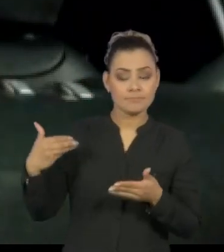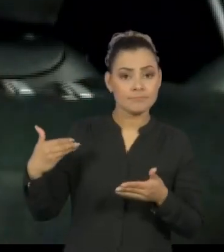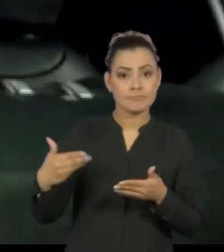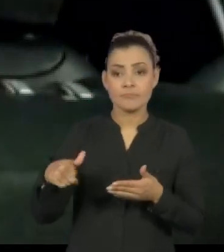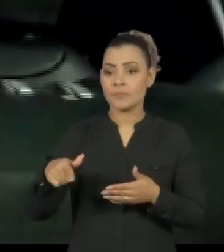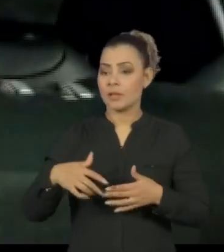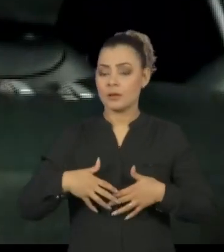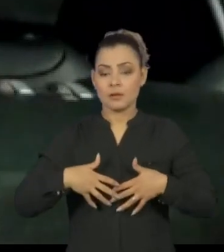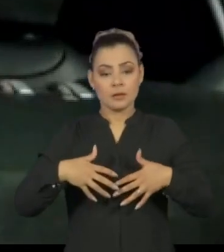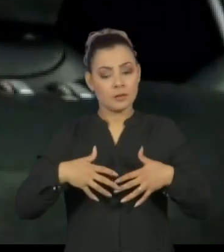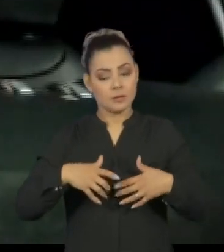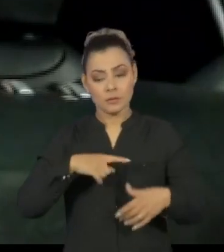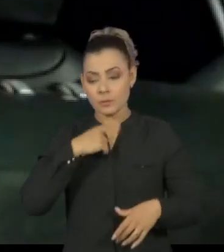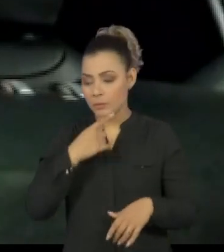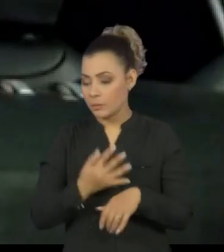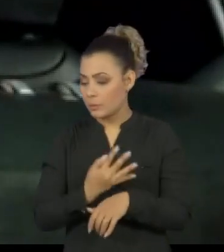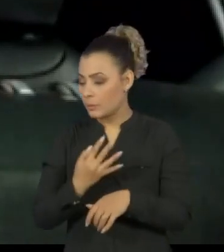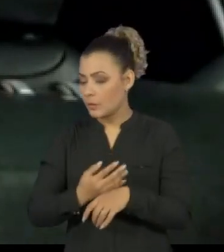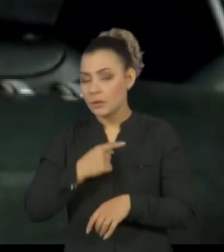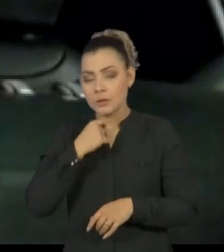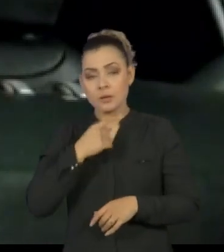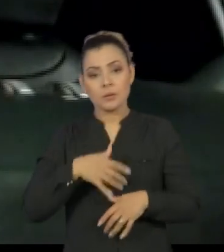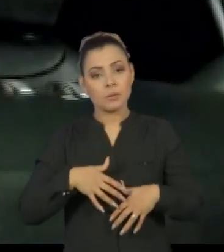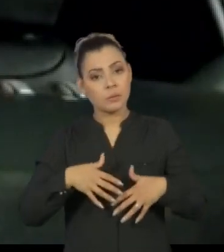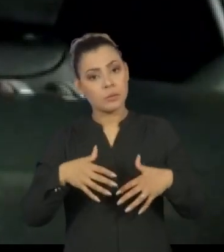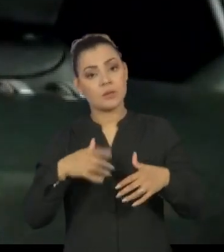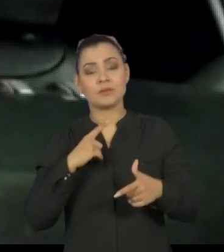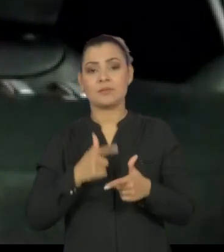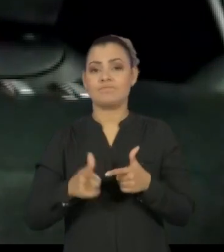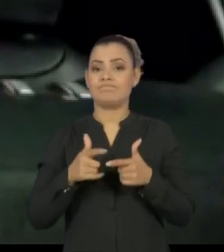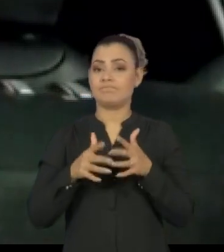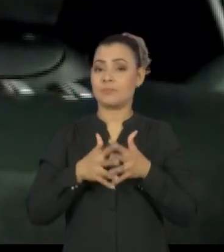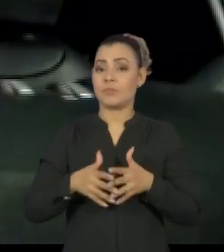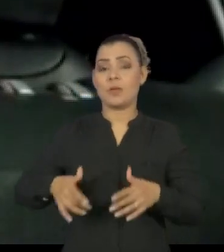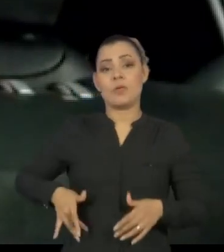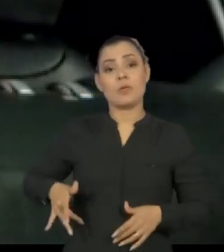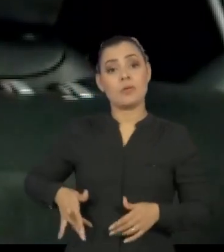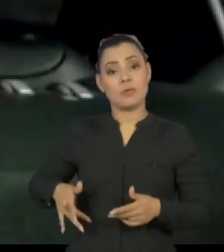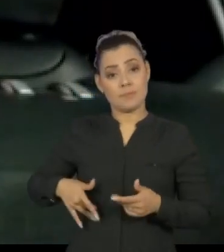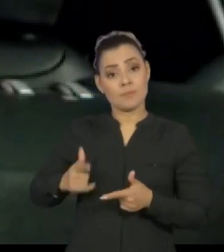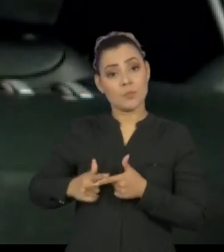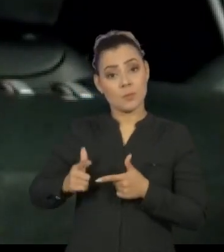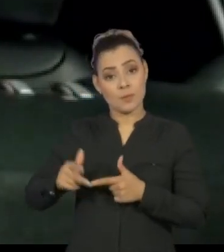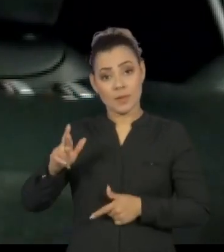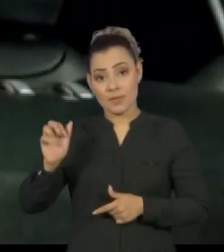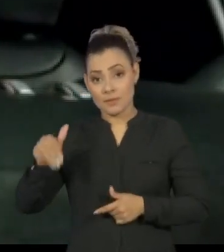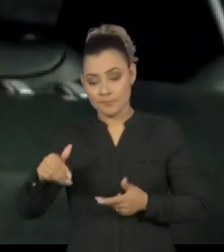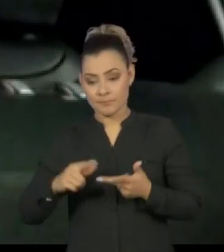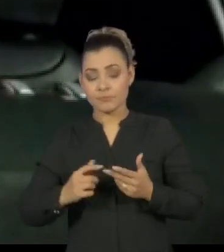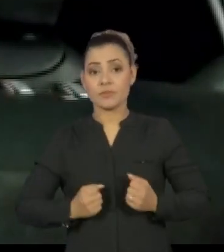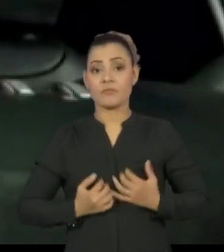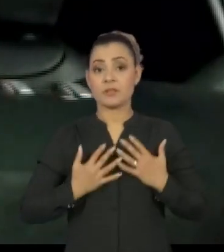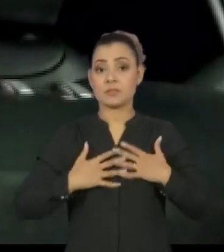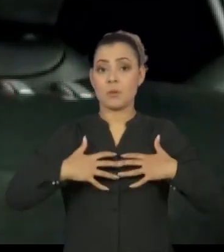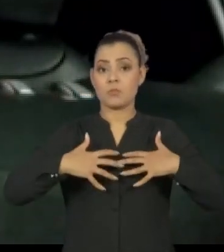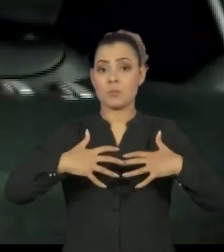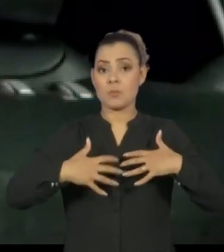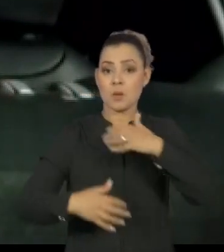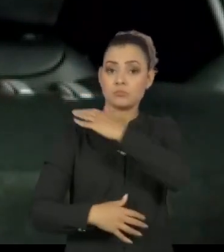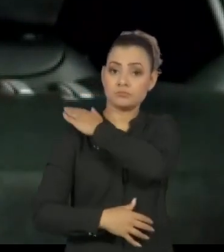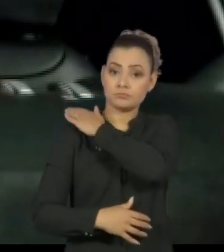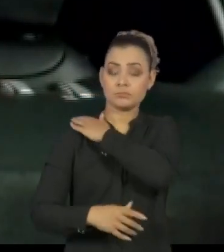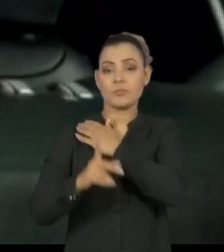estava reagindo muito bem, né? Deu muita complicação renal, deu uma infecção no pulmão, que acreditamos